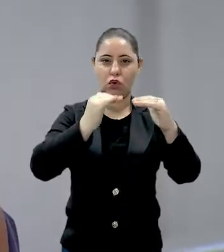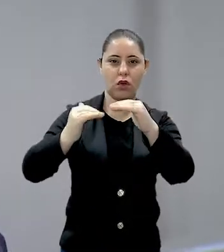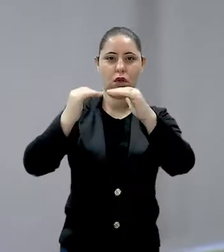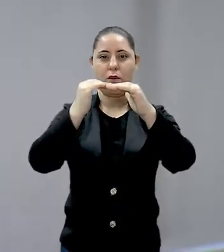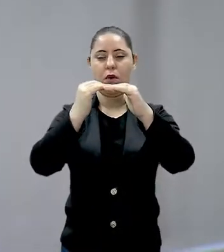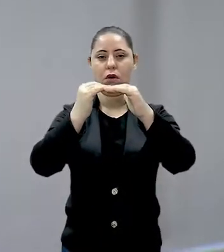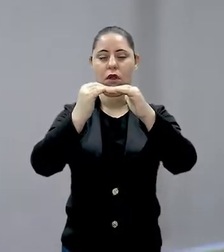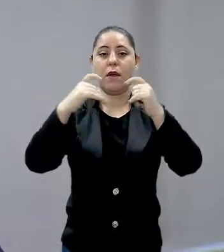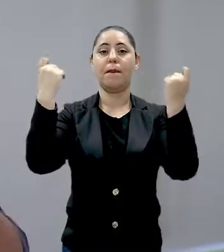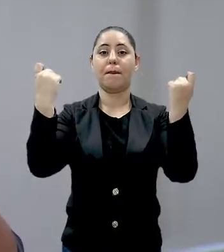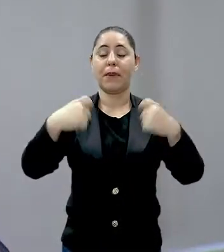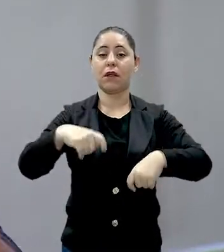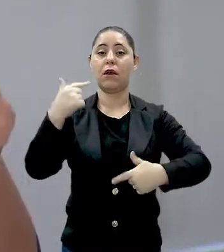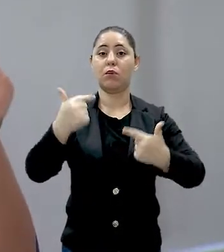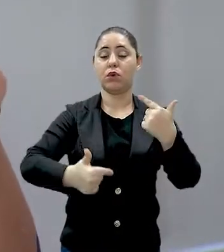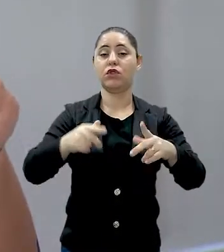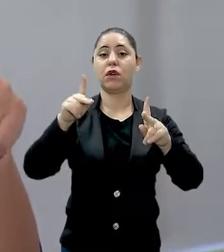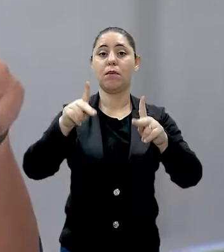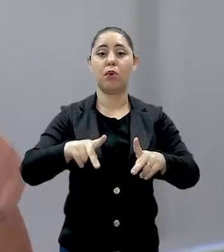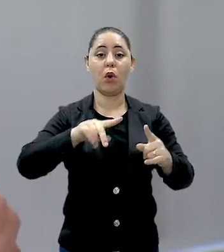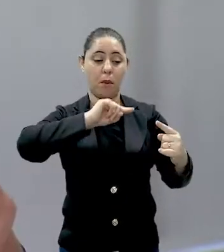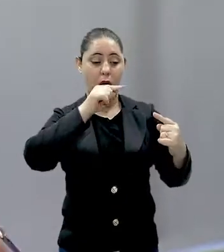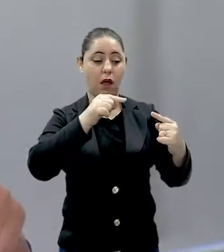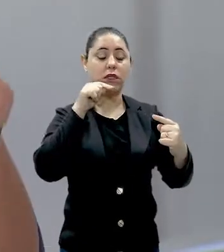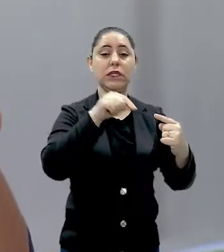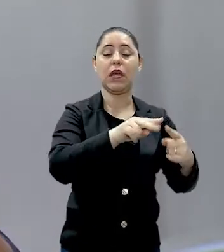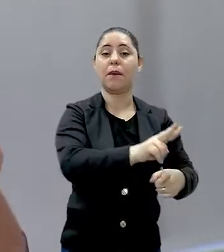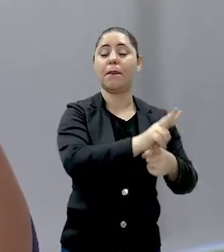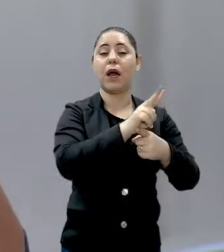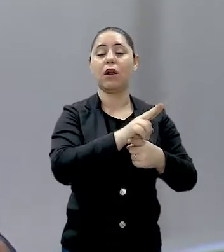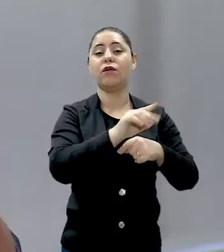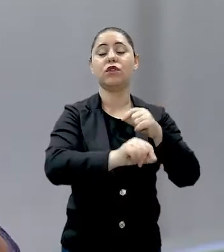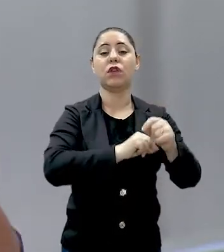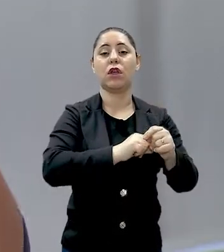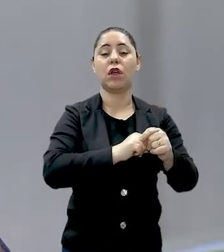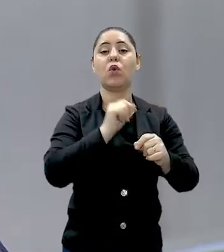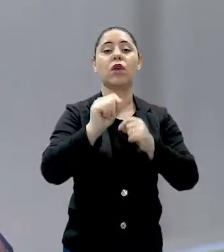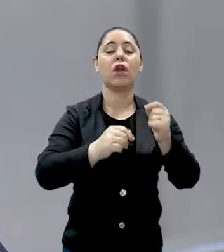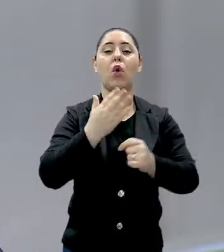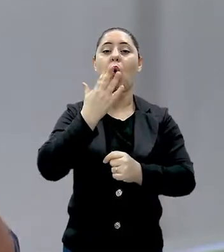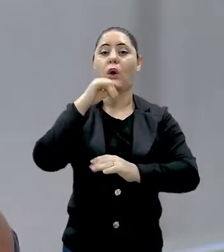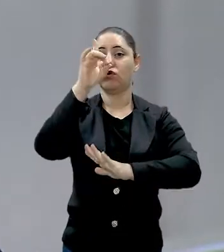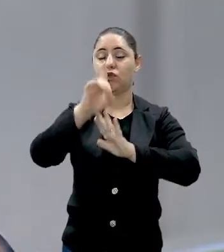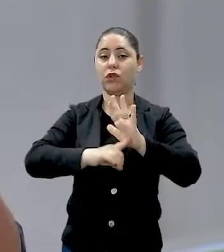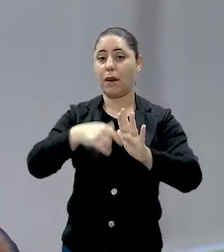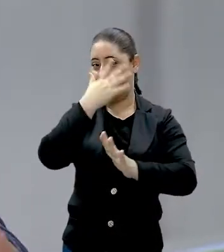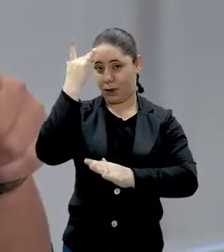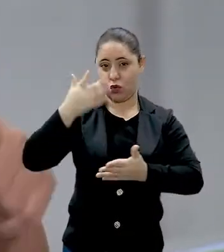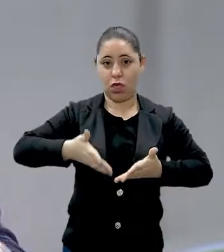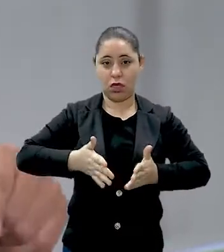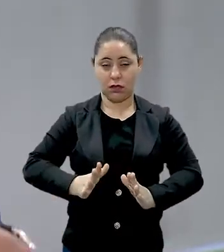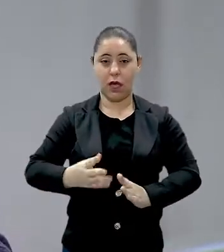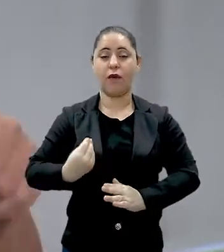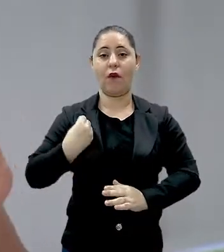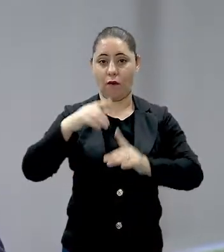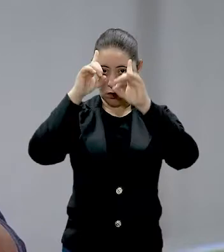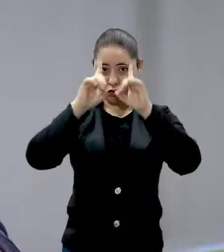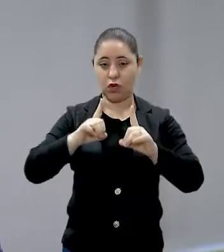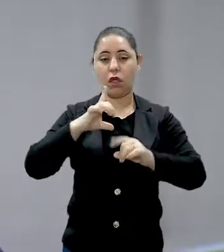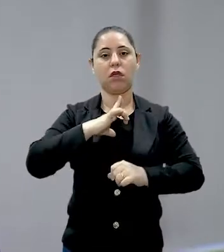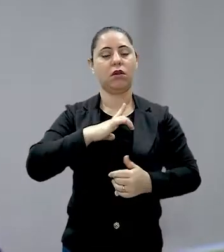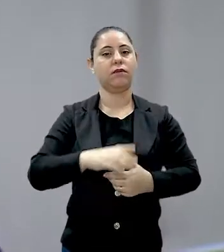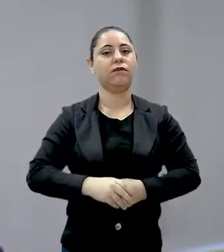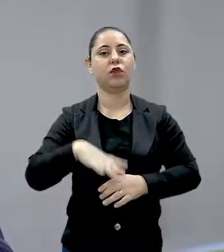justo e democrático, ele tem que ter políticas públicas que garantam para todo mundo, no mínimo, o direito do ser humano vir a esse mundo e viver